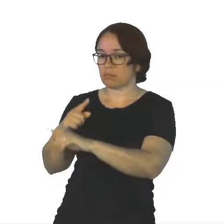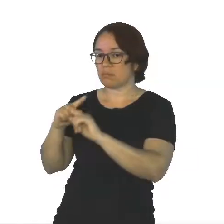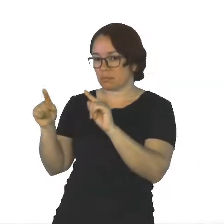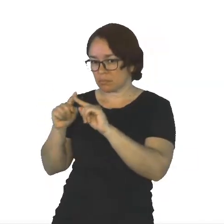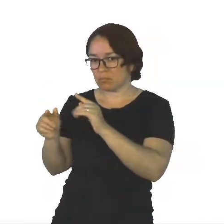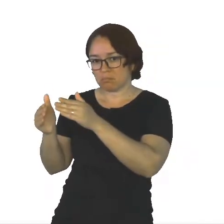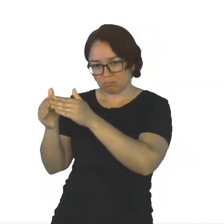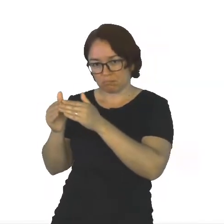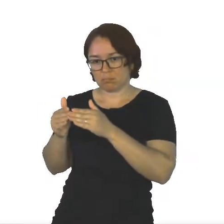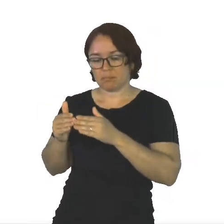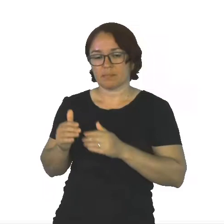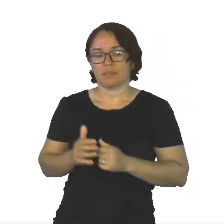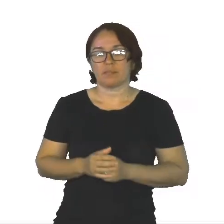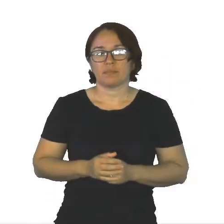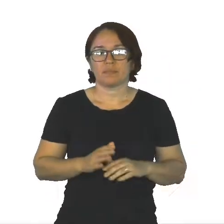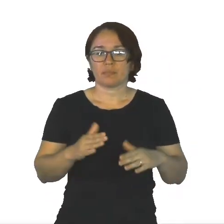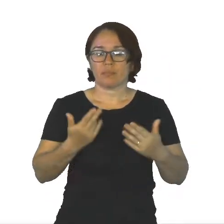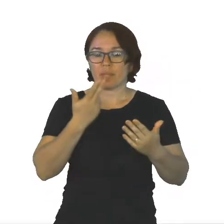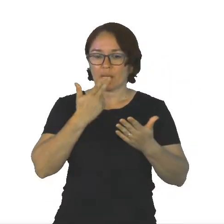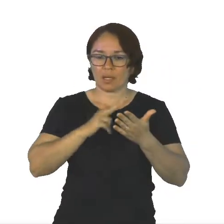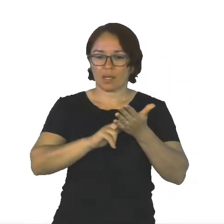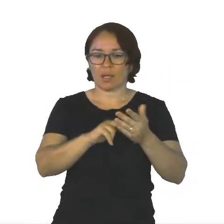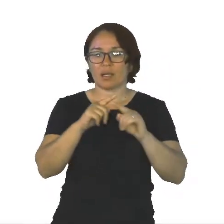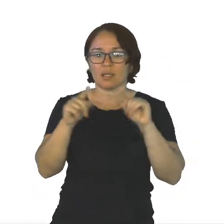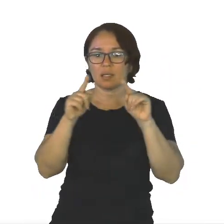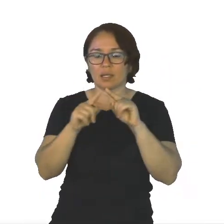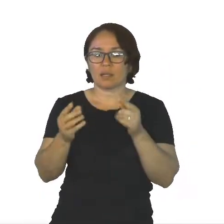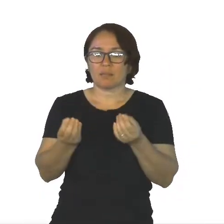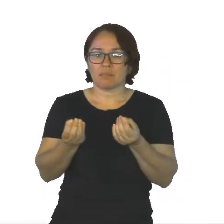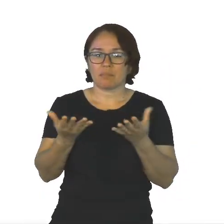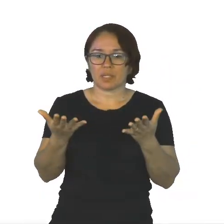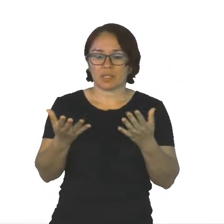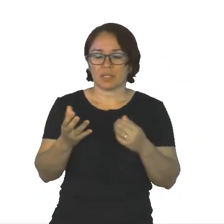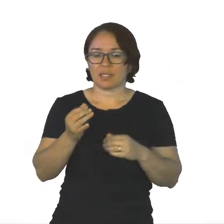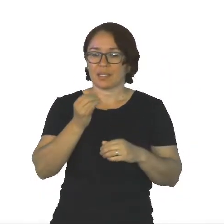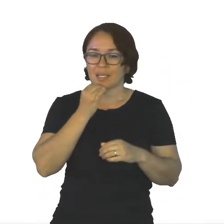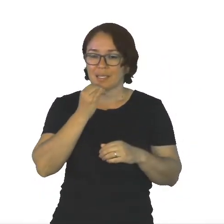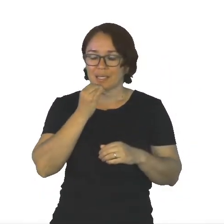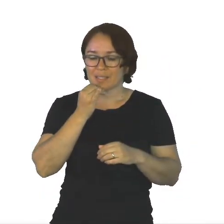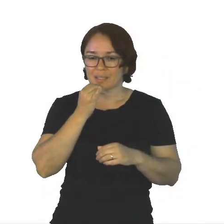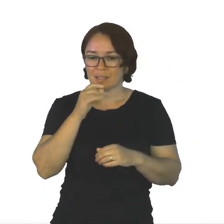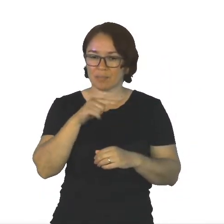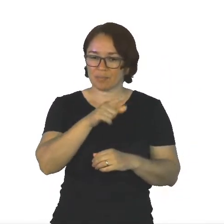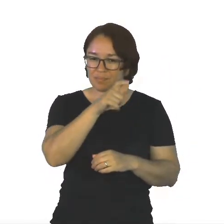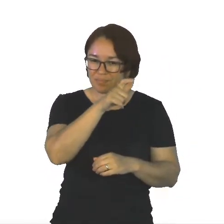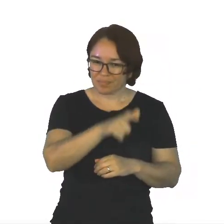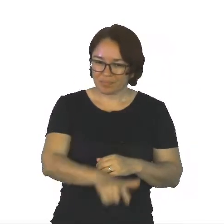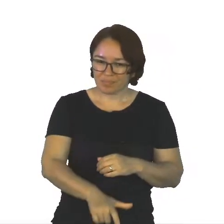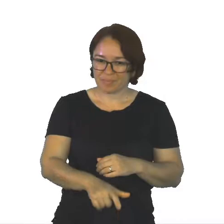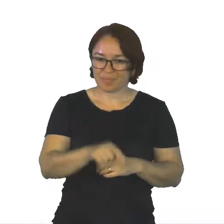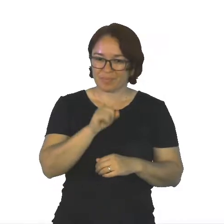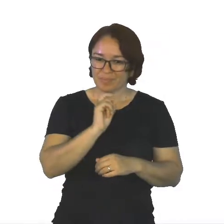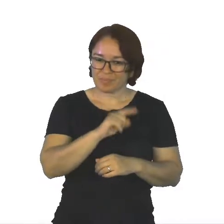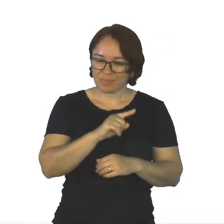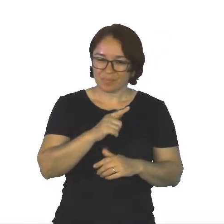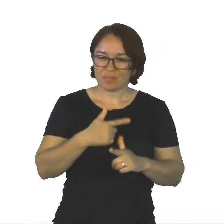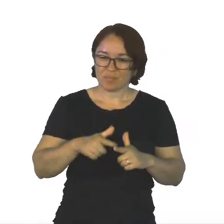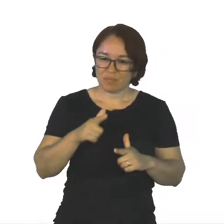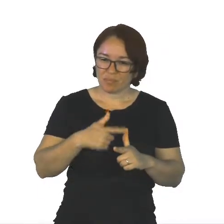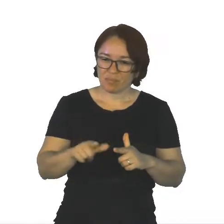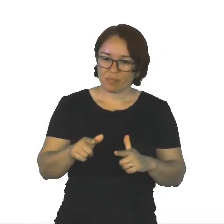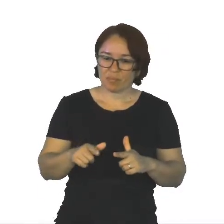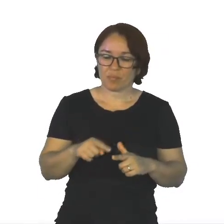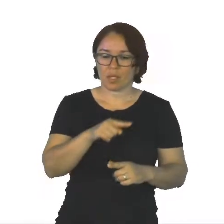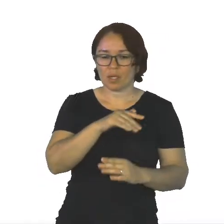de reclamação é utilizada quando o remetente descreve um problema ocorrido a um destinatário que pode